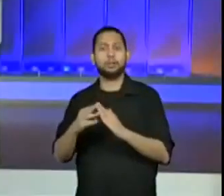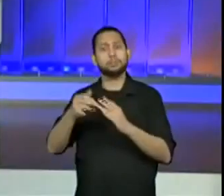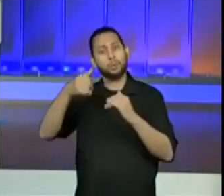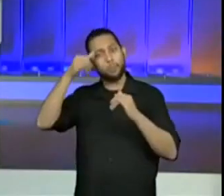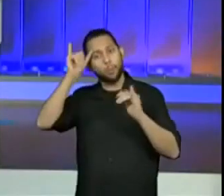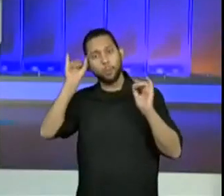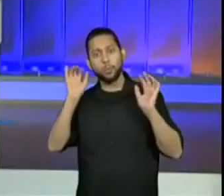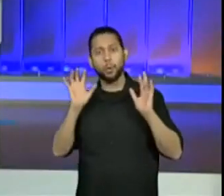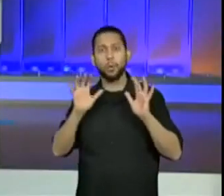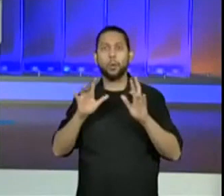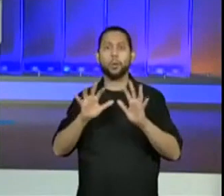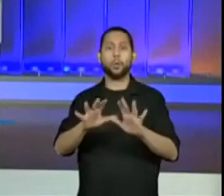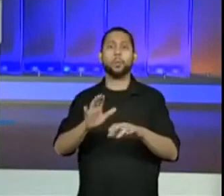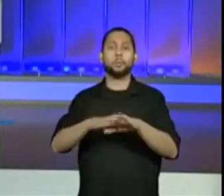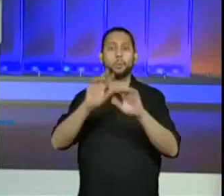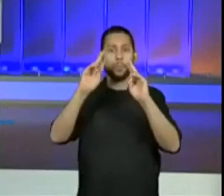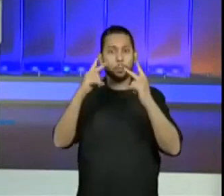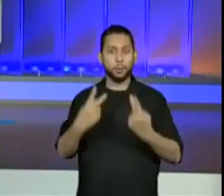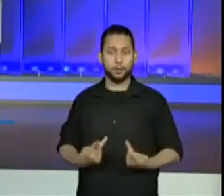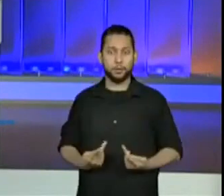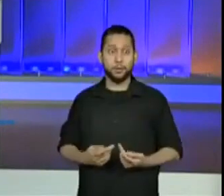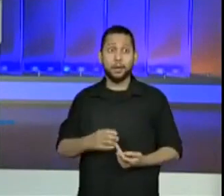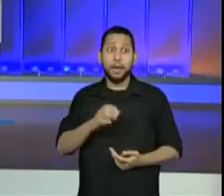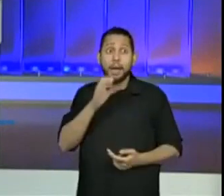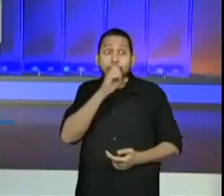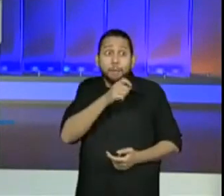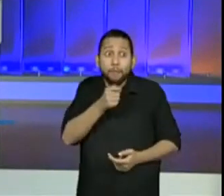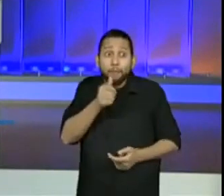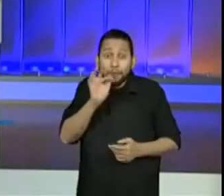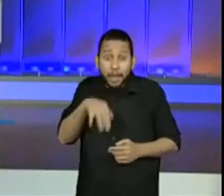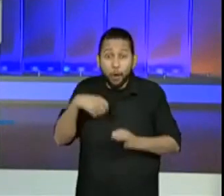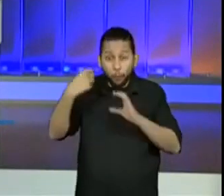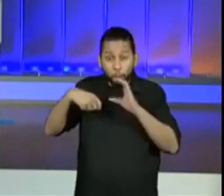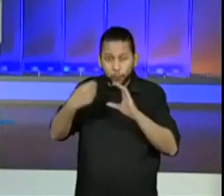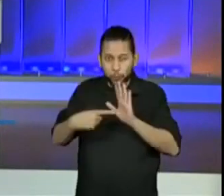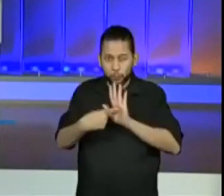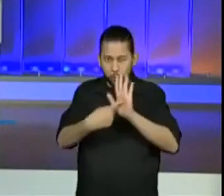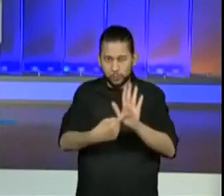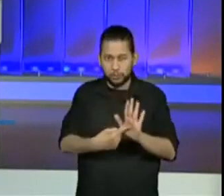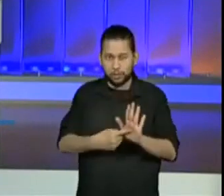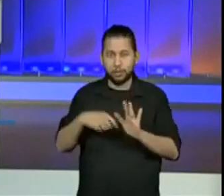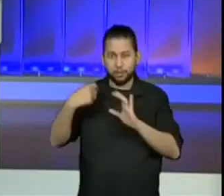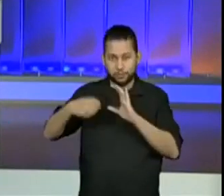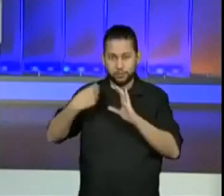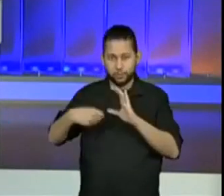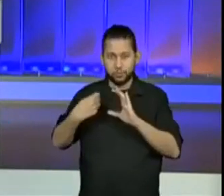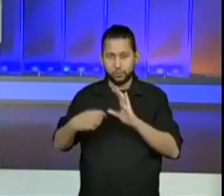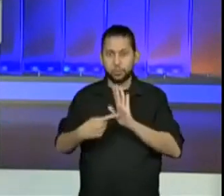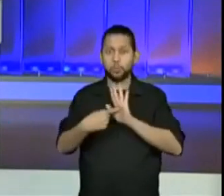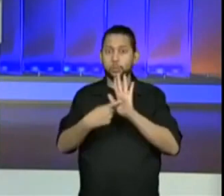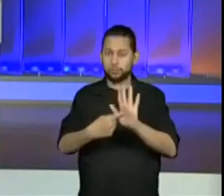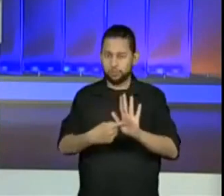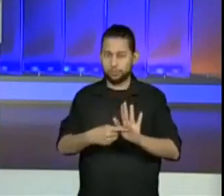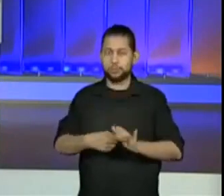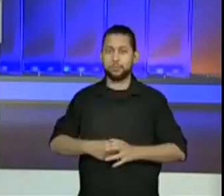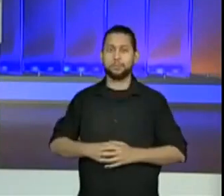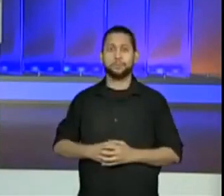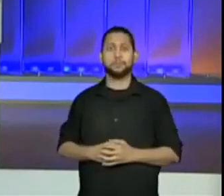queria, antes de encerrar, assistir um pequeno vídeo com vocês. Atenção, ao vídeo número 3 vai ser